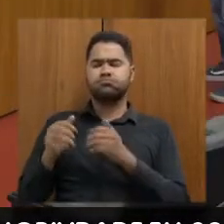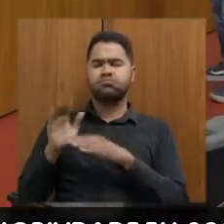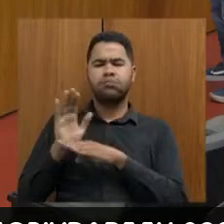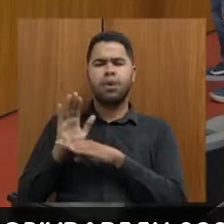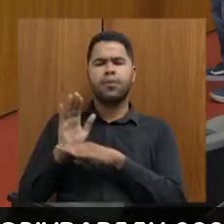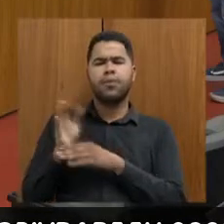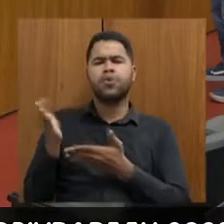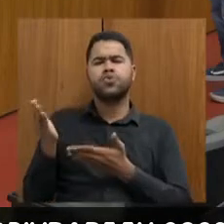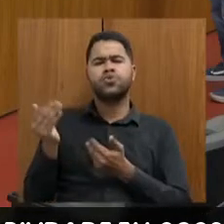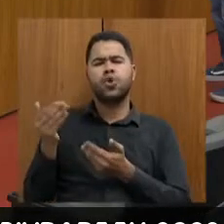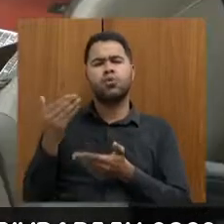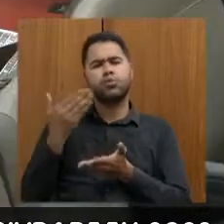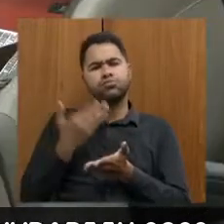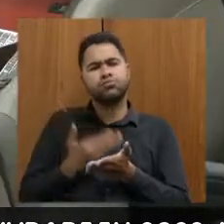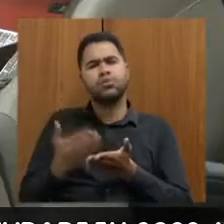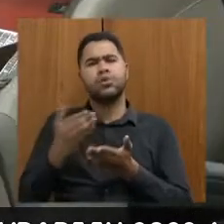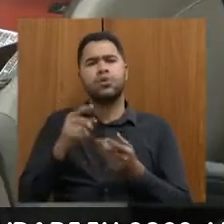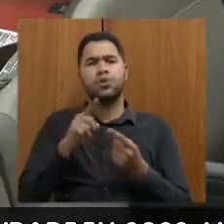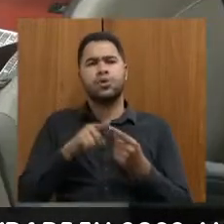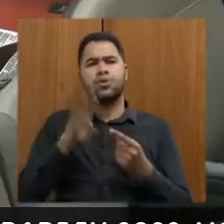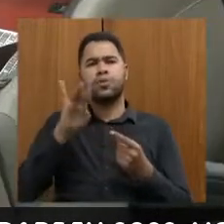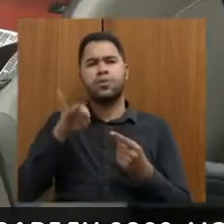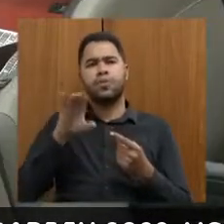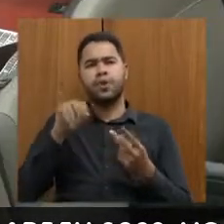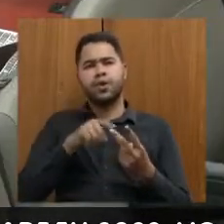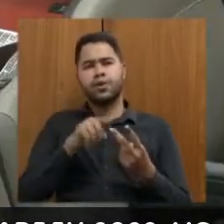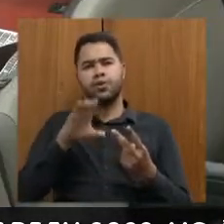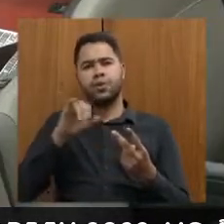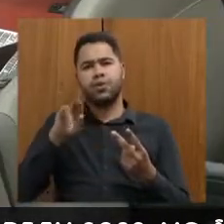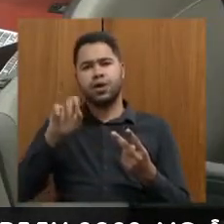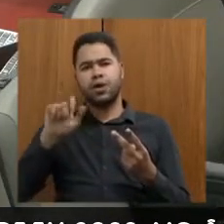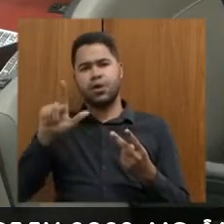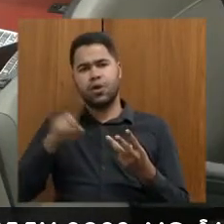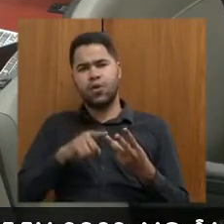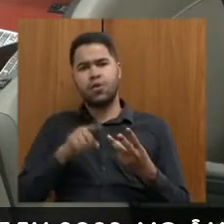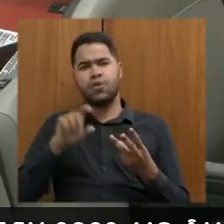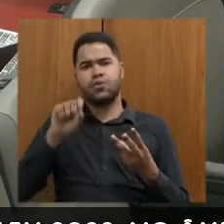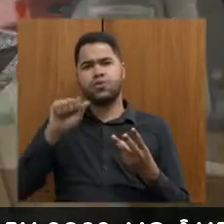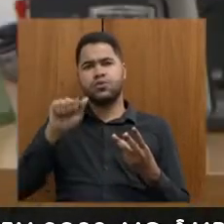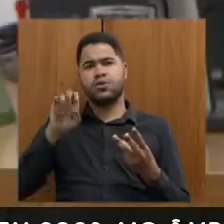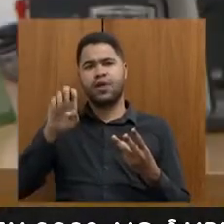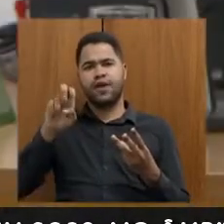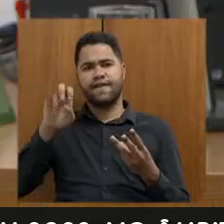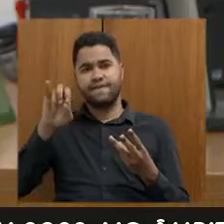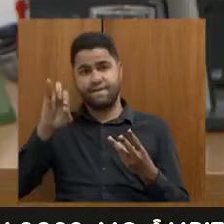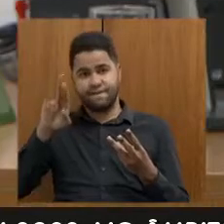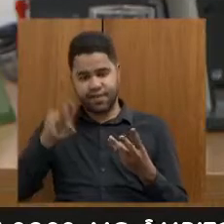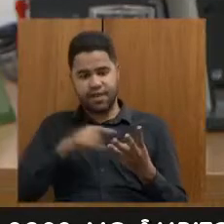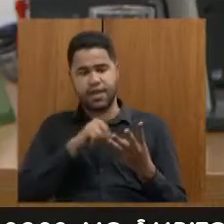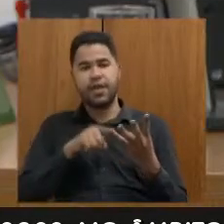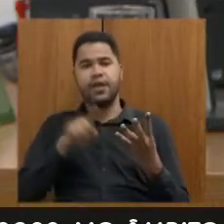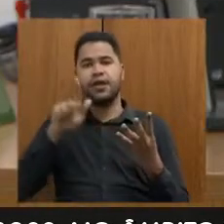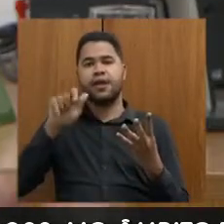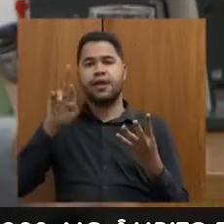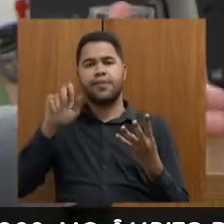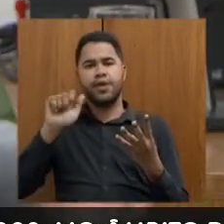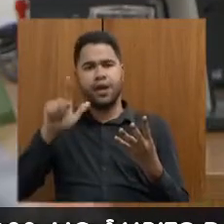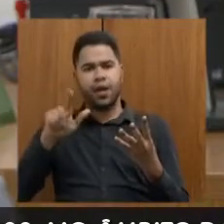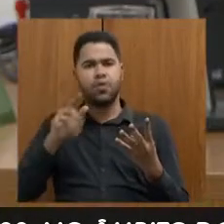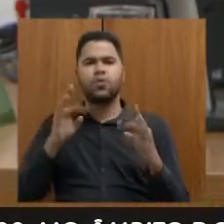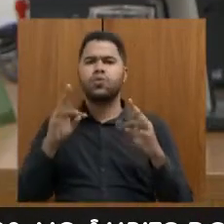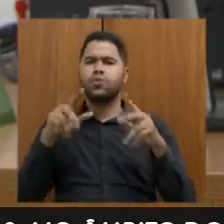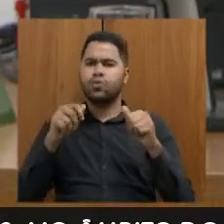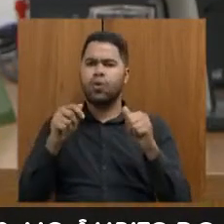jovem né o Breno a Carol Gabriel o Samir a todos a secretaria na Eu